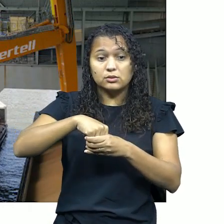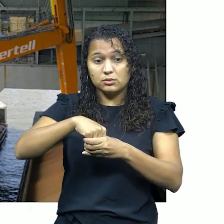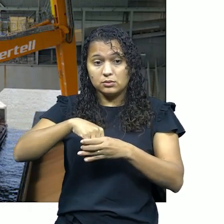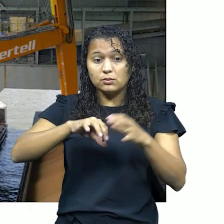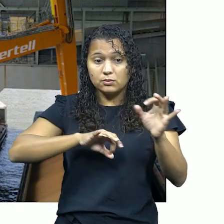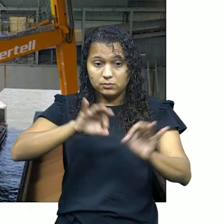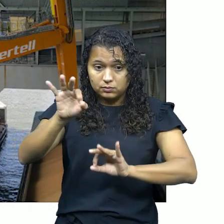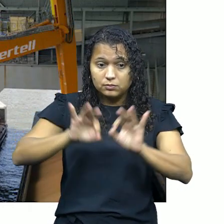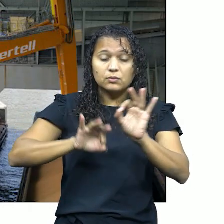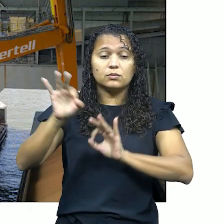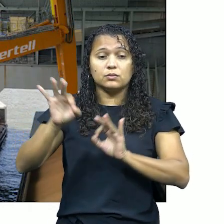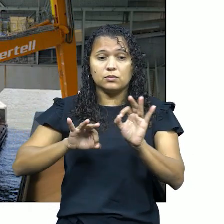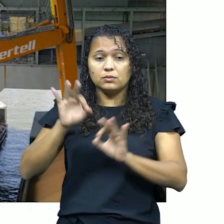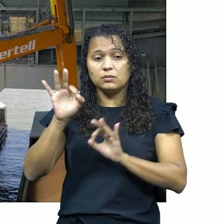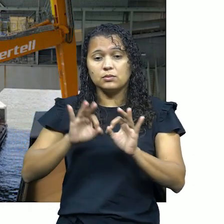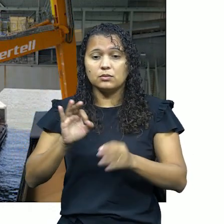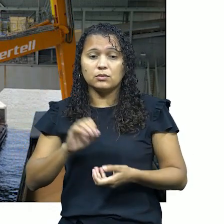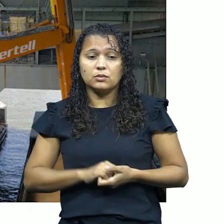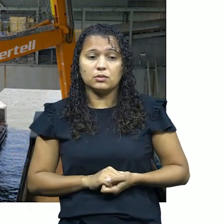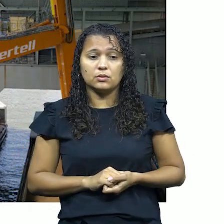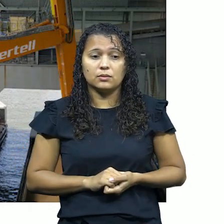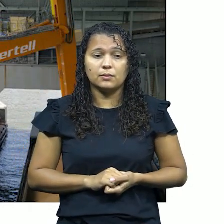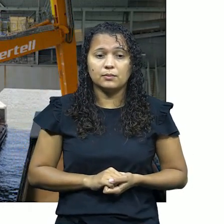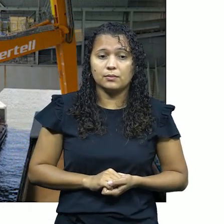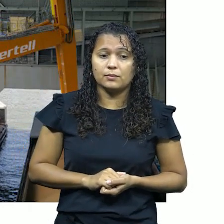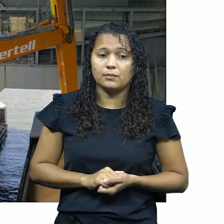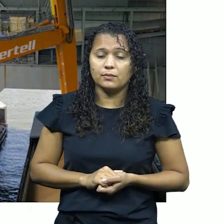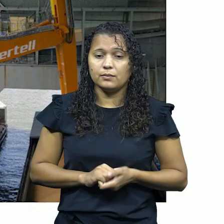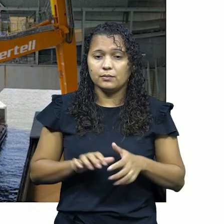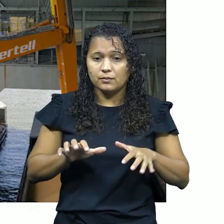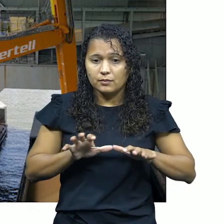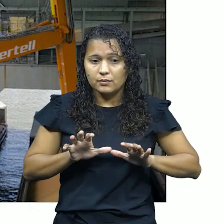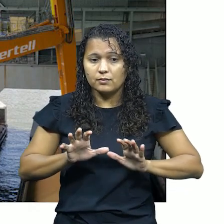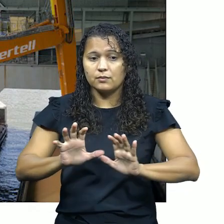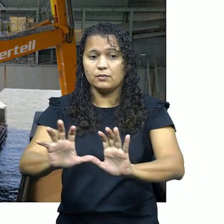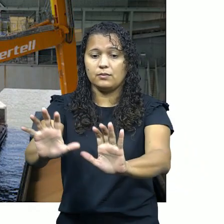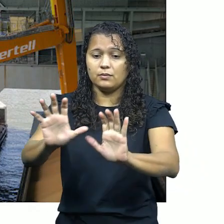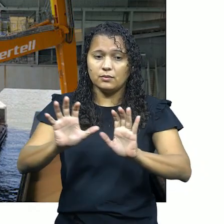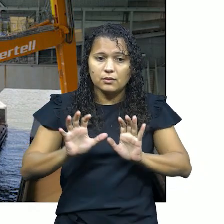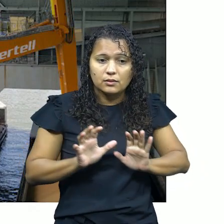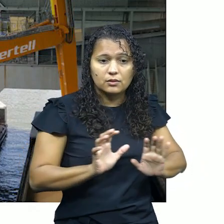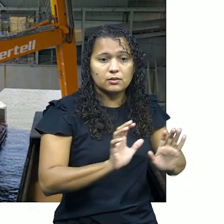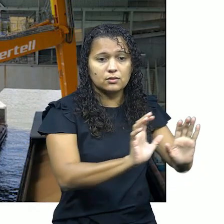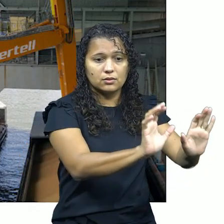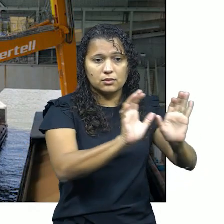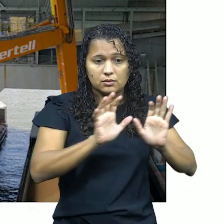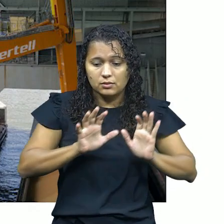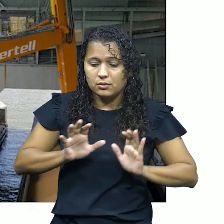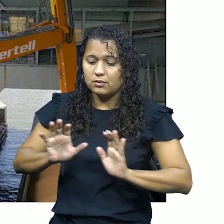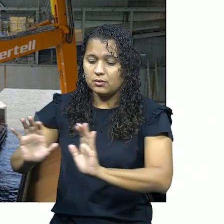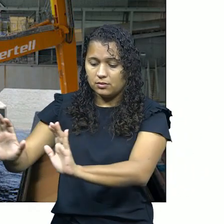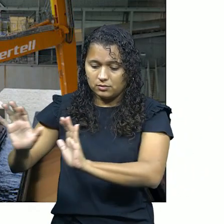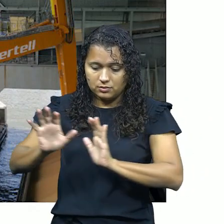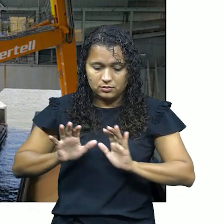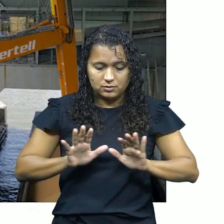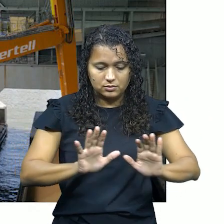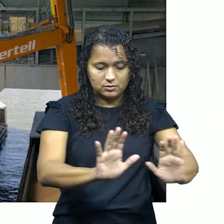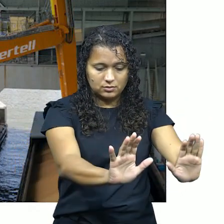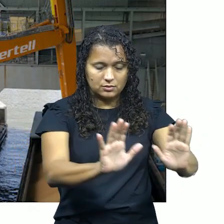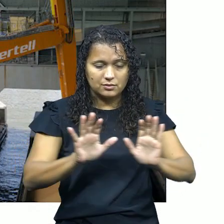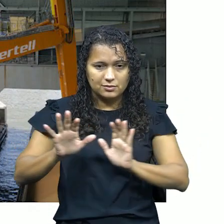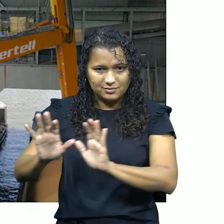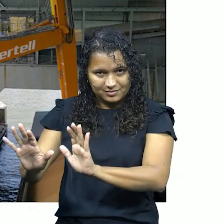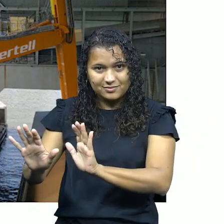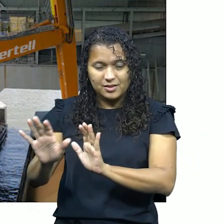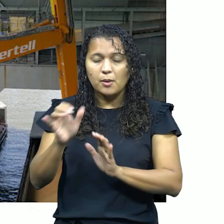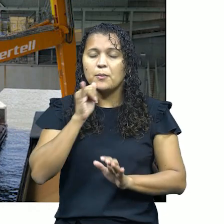e ele está fazendo o empurro da mercadoria para que ela se sedimente mais ao canto.